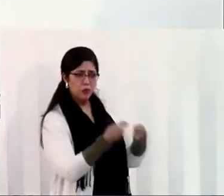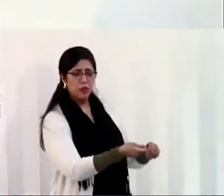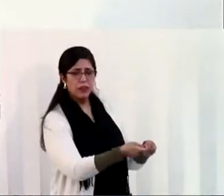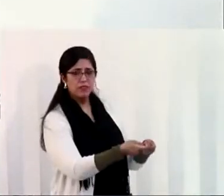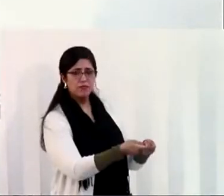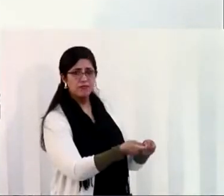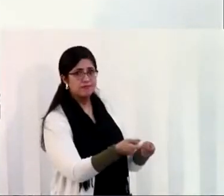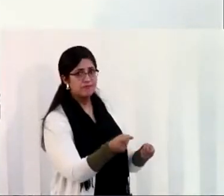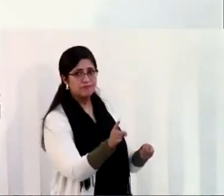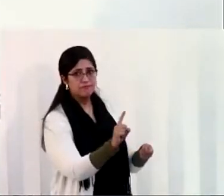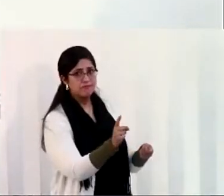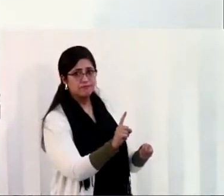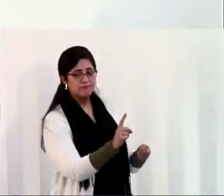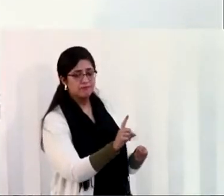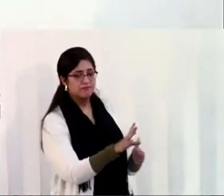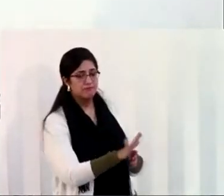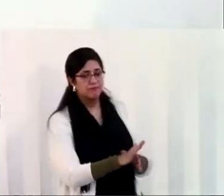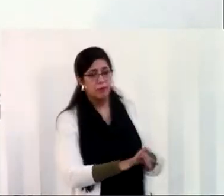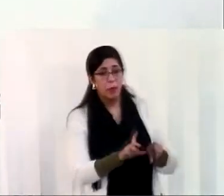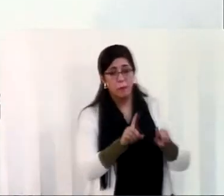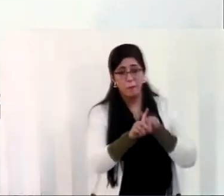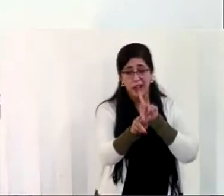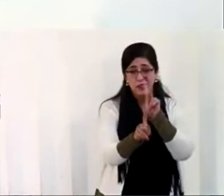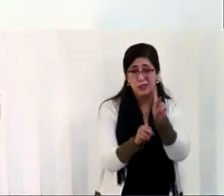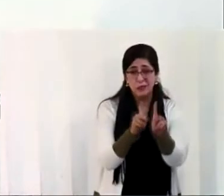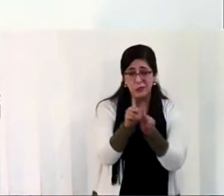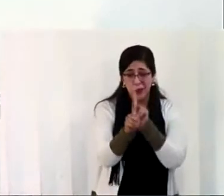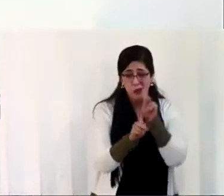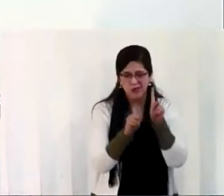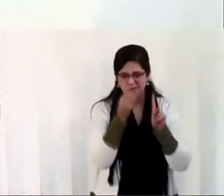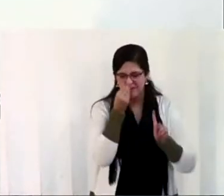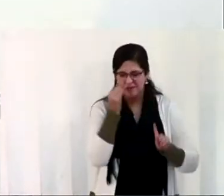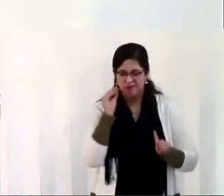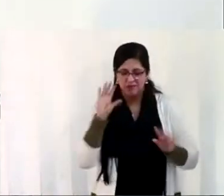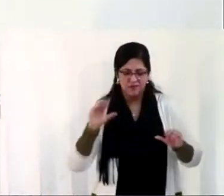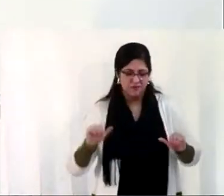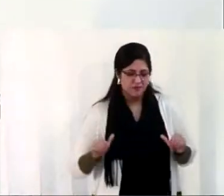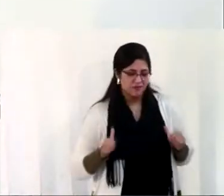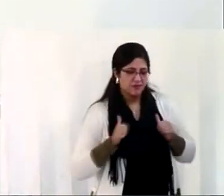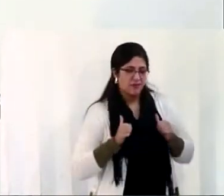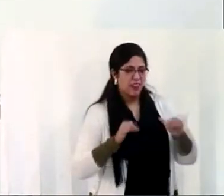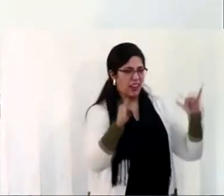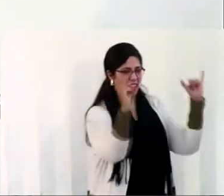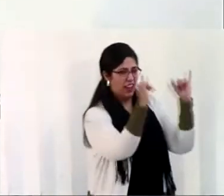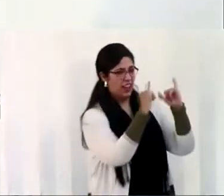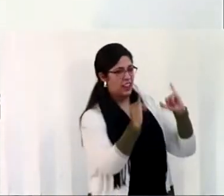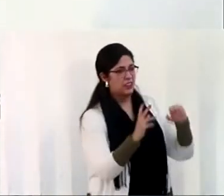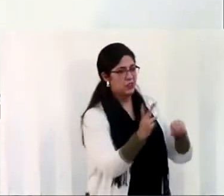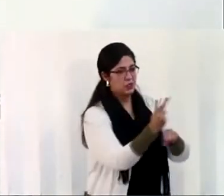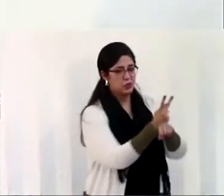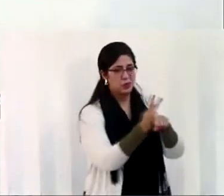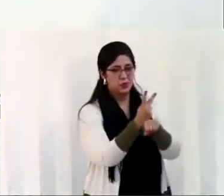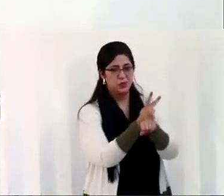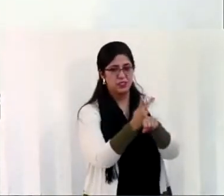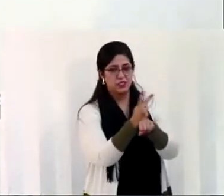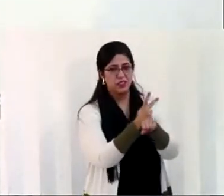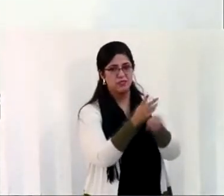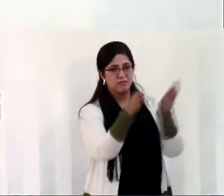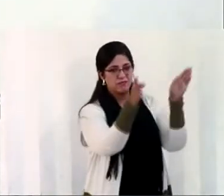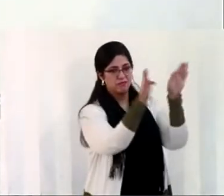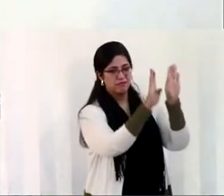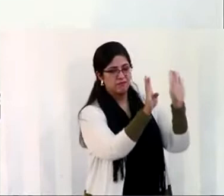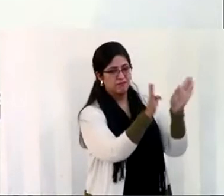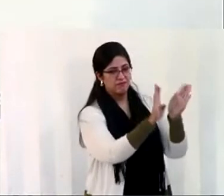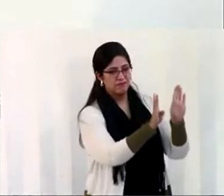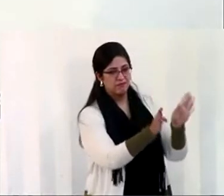Se afastaram, foram atrás dos ídolos, se tornaram como os ídolos. A expressão aqui é: vocês eram um povo, o povo